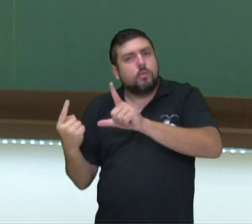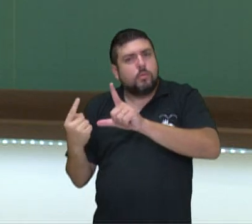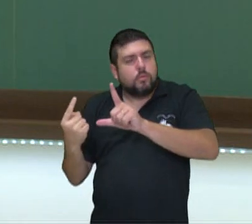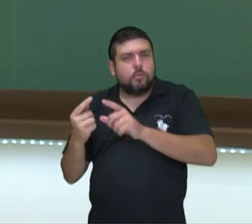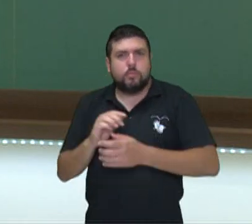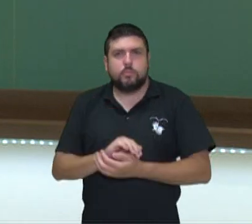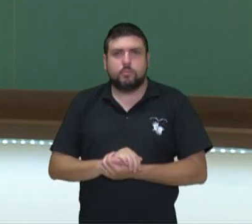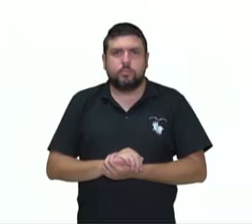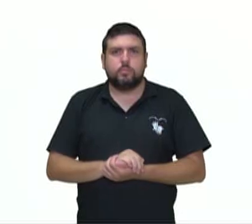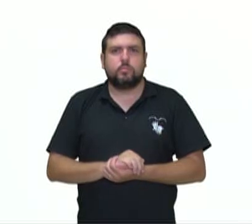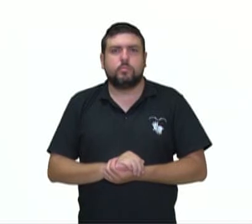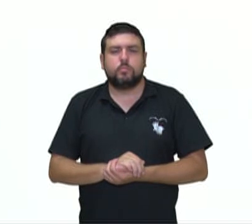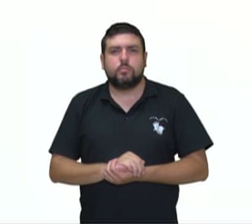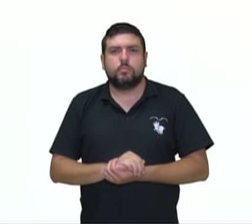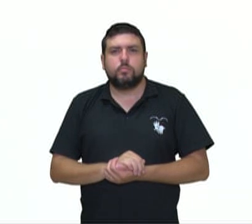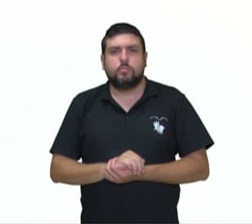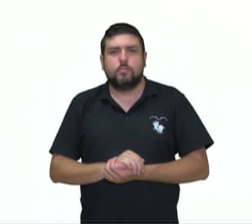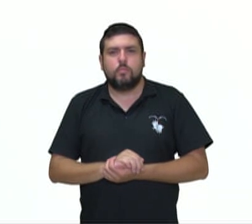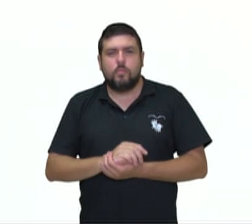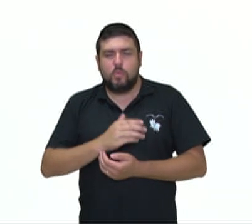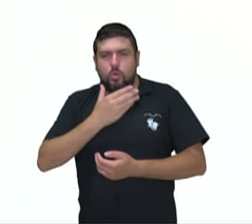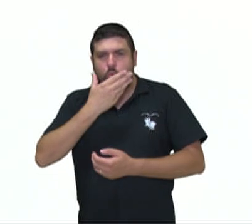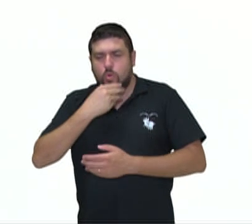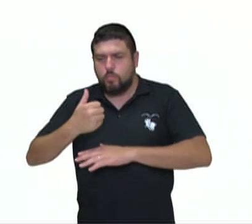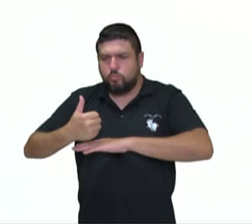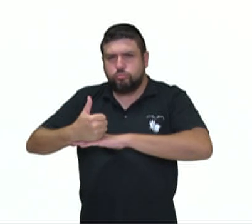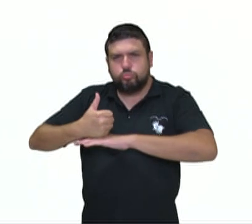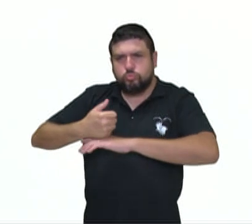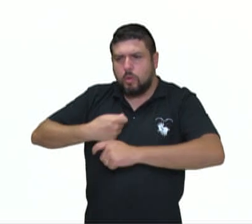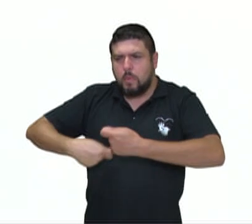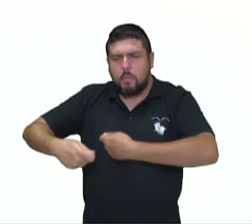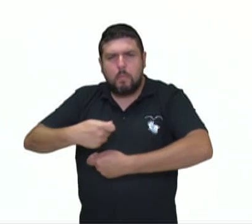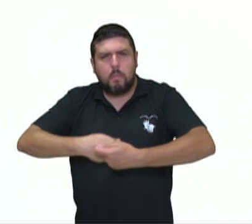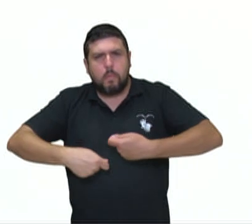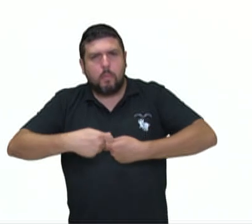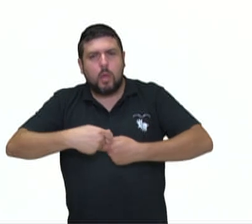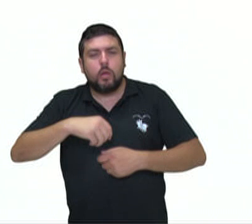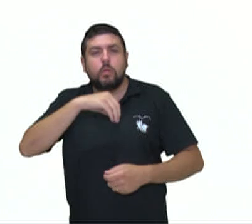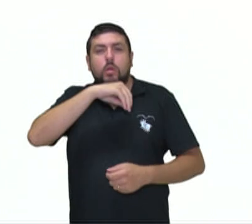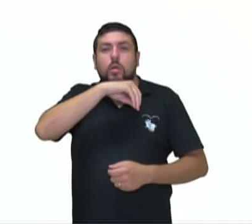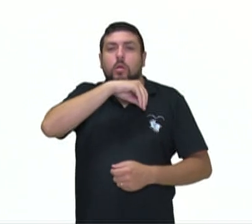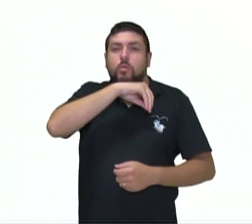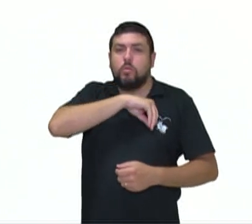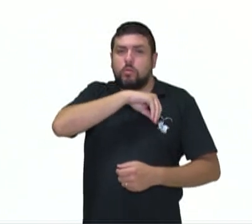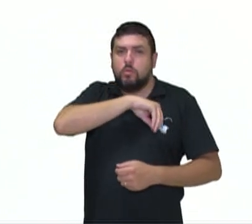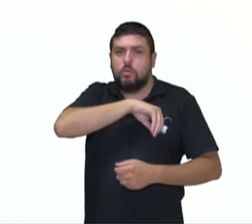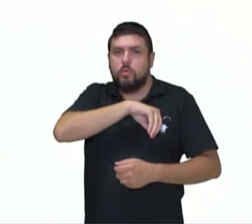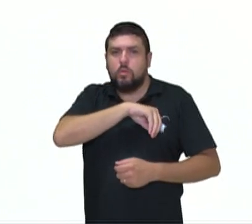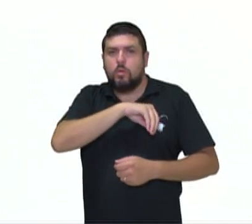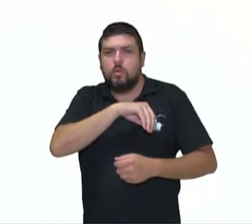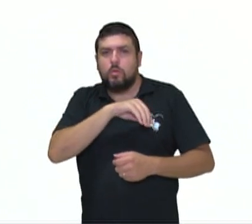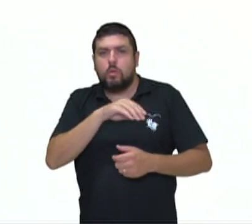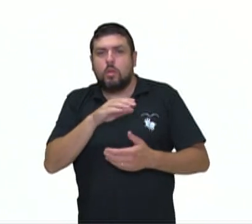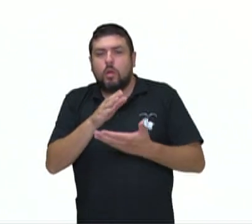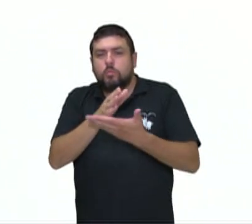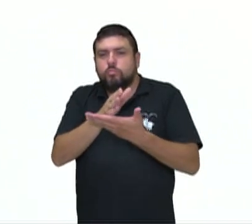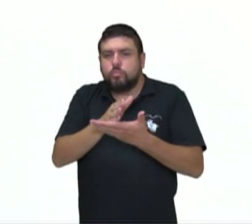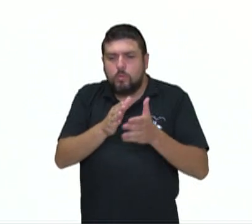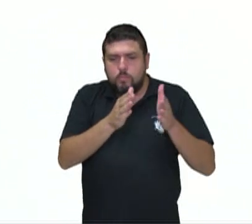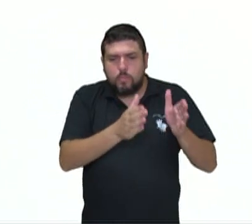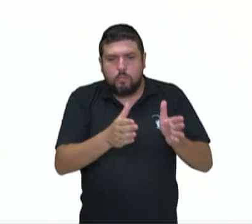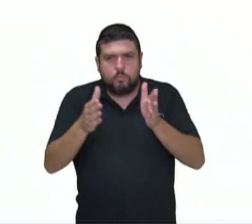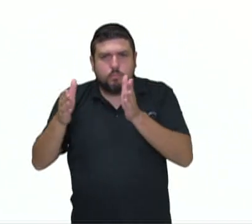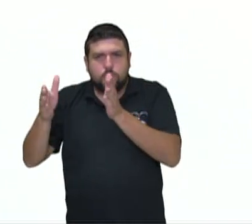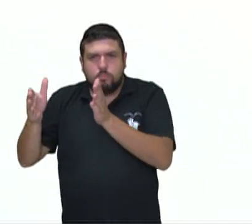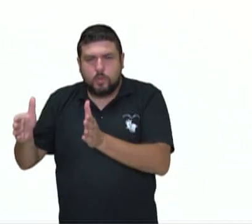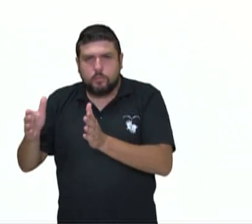Um representante comercial recebe mensalmente um salário composto de duas partes. Aqui é que vem a informação